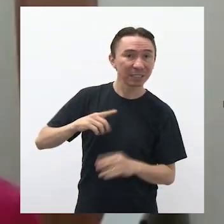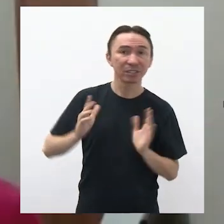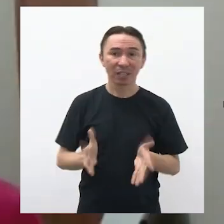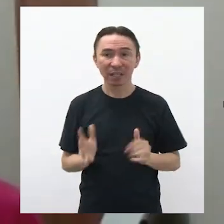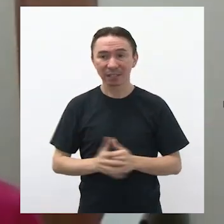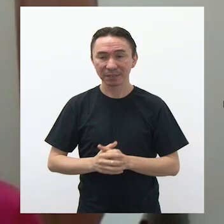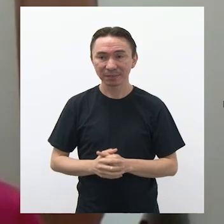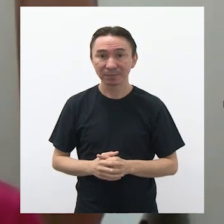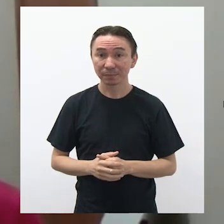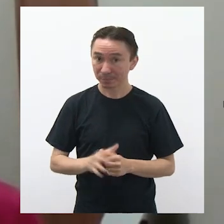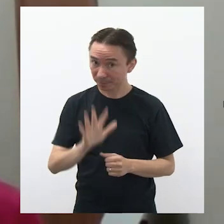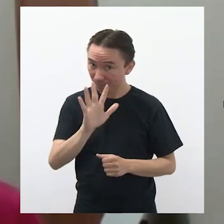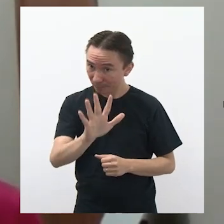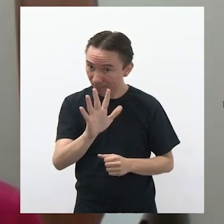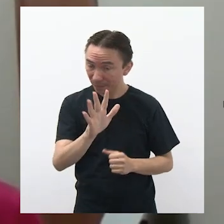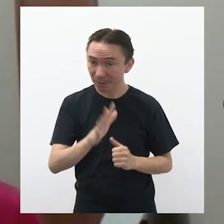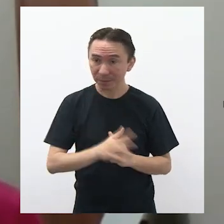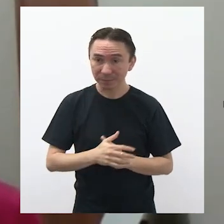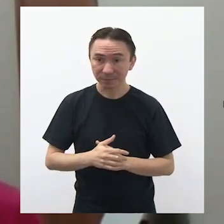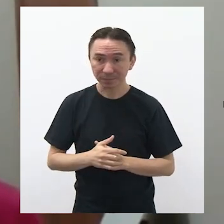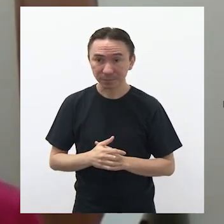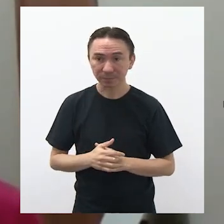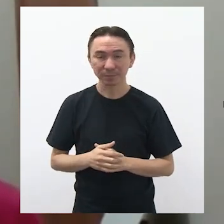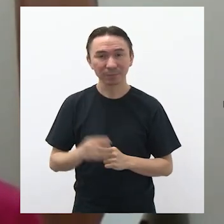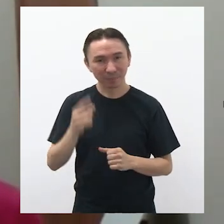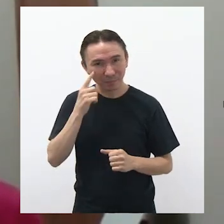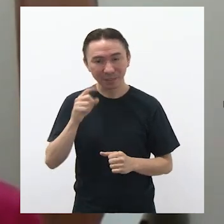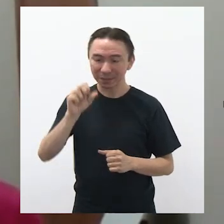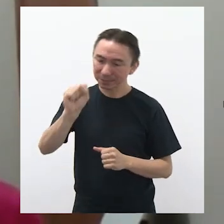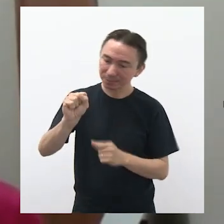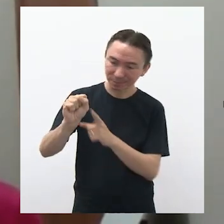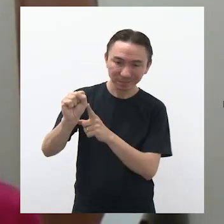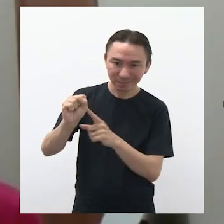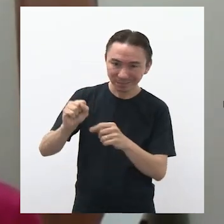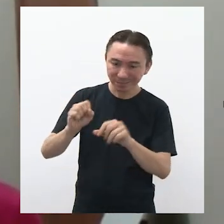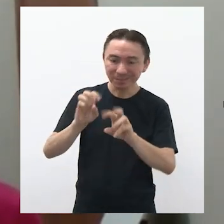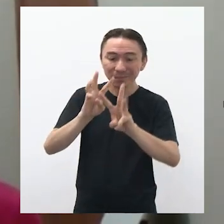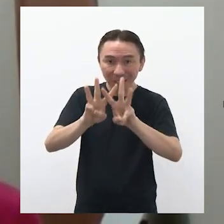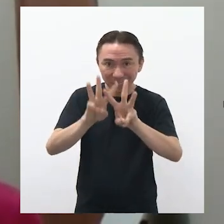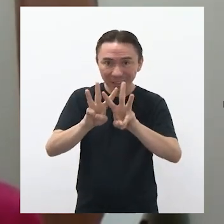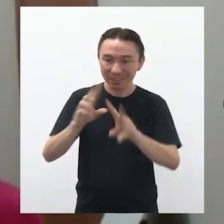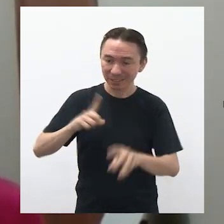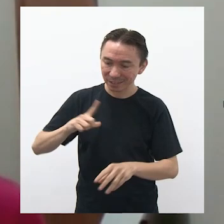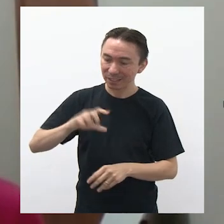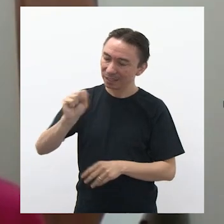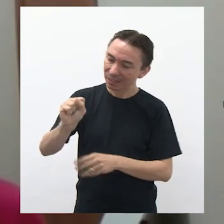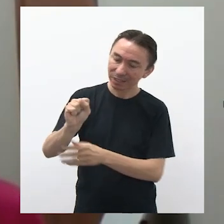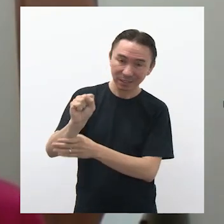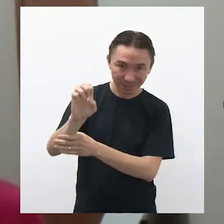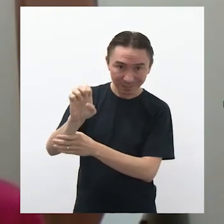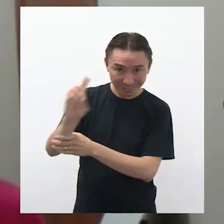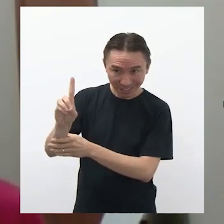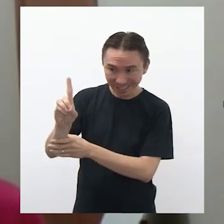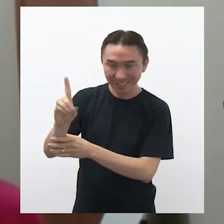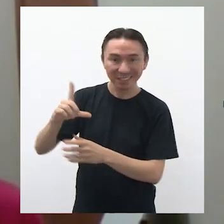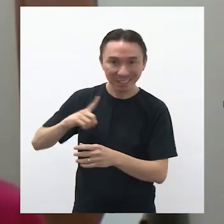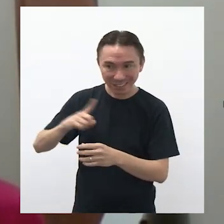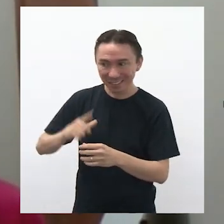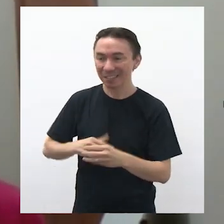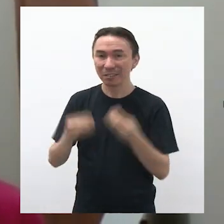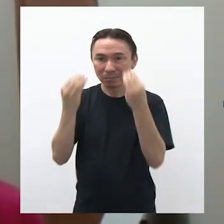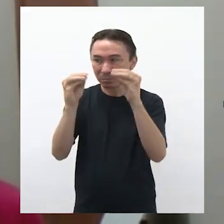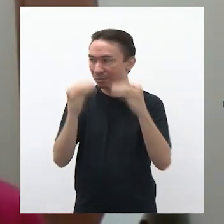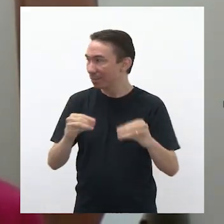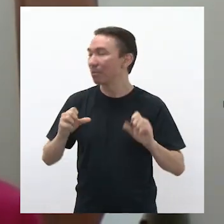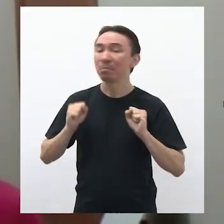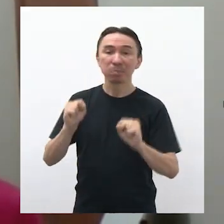Tenho sim. Só para dizer que no SED tem o item chamado aluno, no menu. Quando você clica lá,